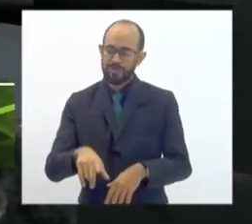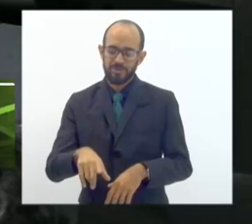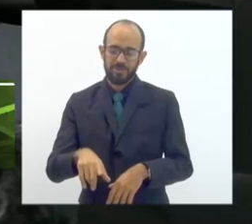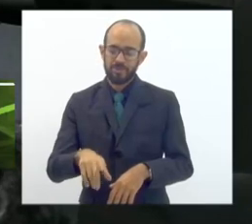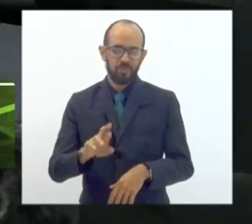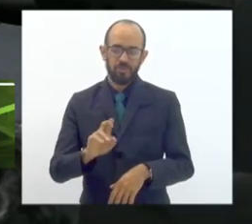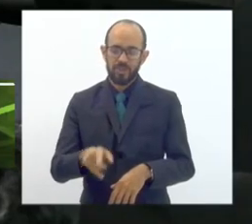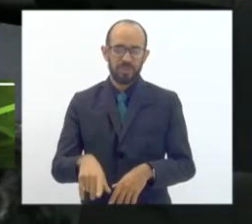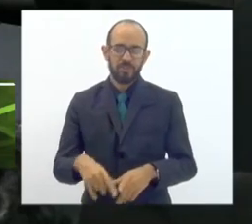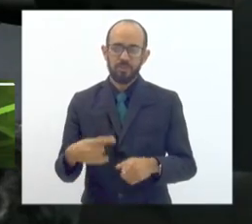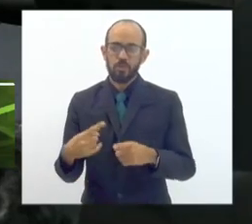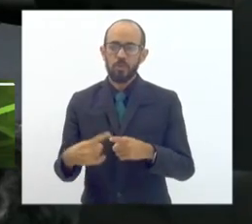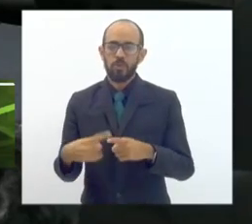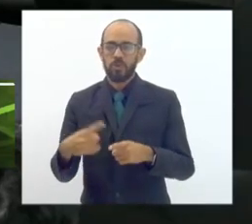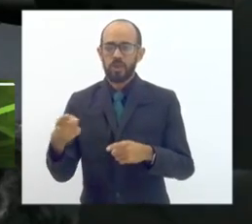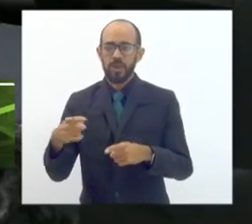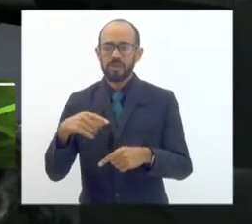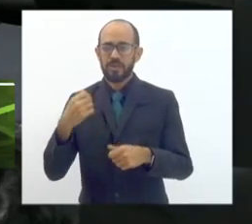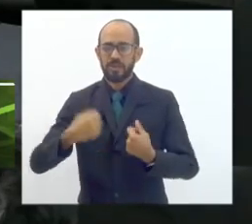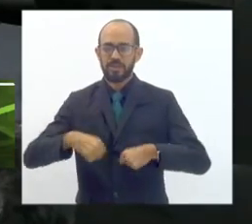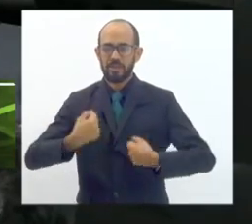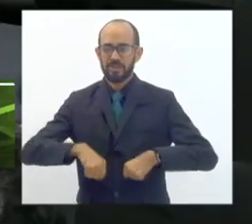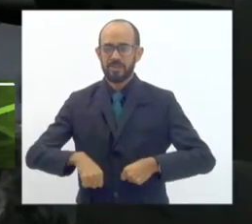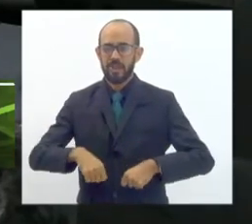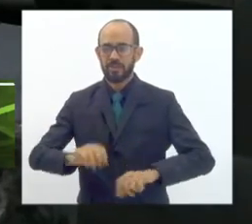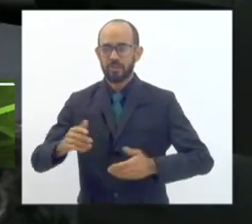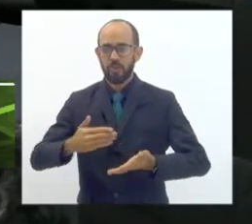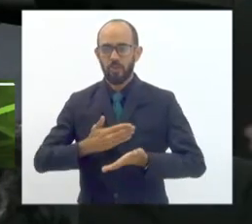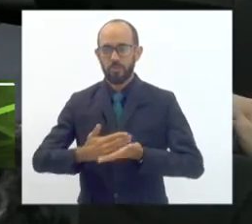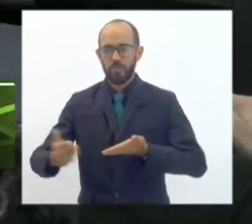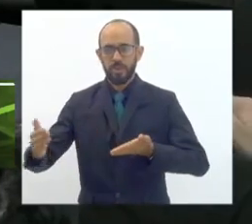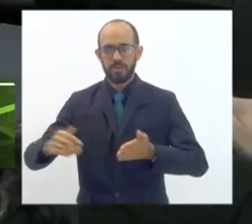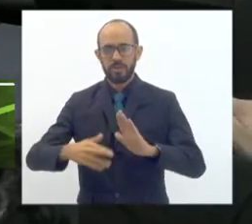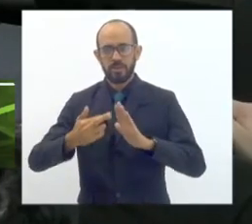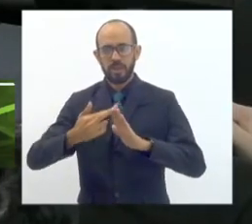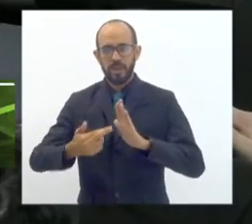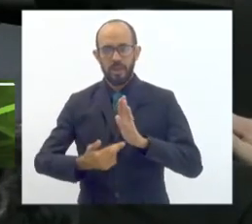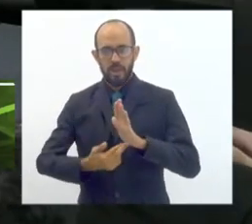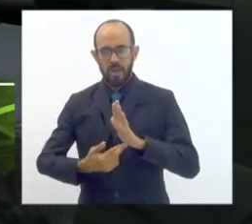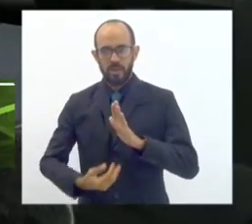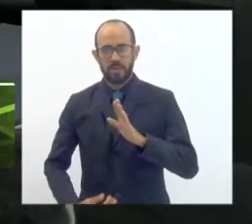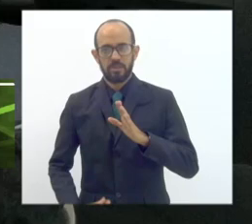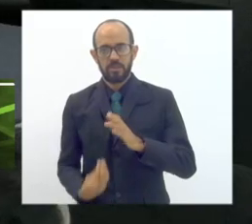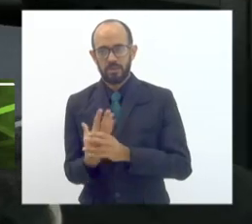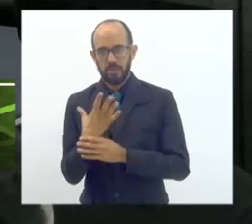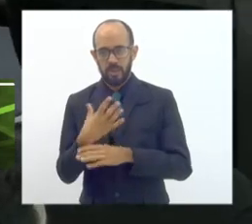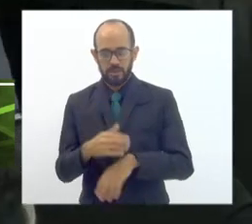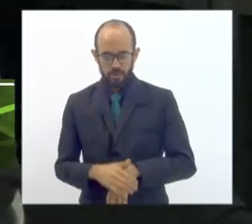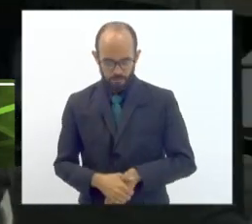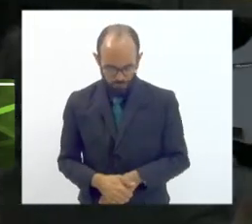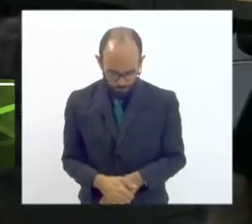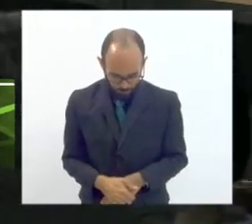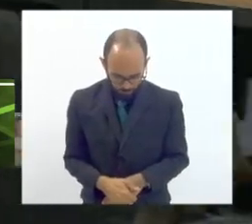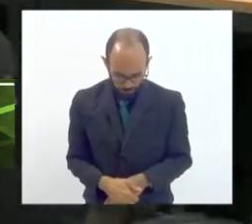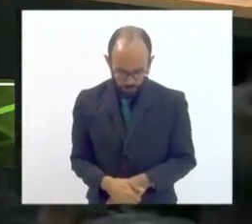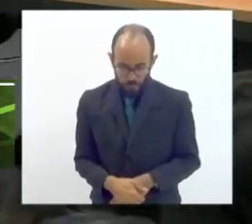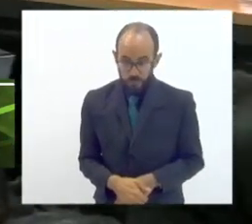Ao contrário, essa demanda passa a ser uma demanda regulada, tá certo? Vamos lá?